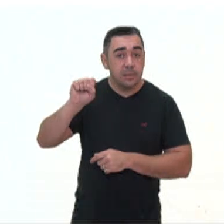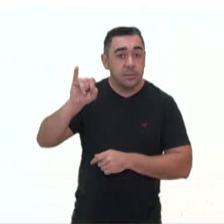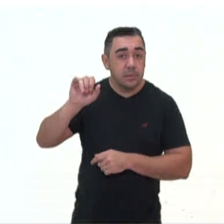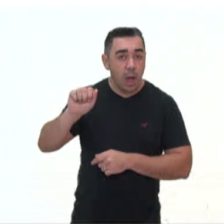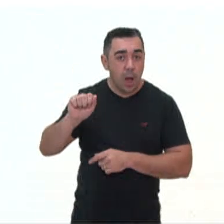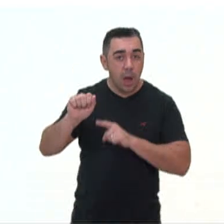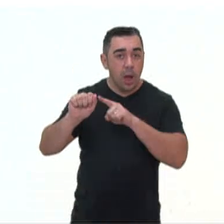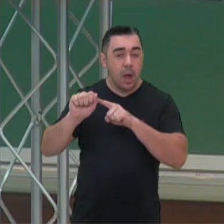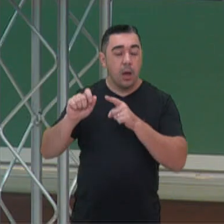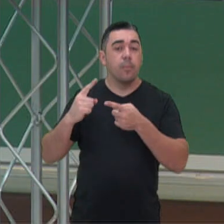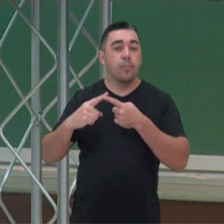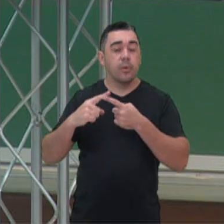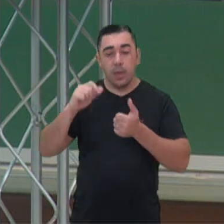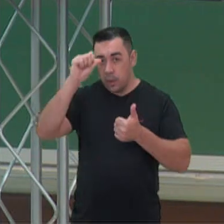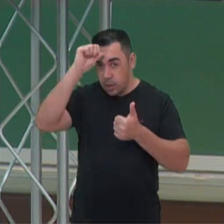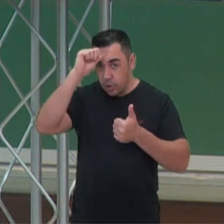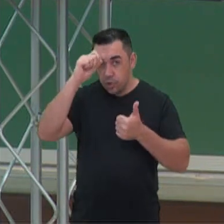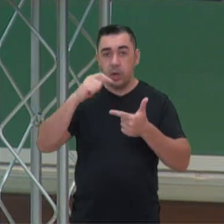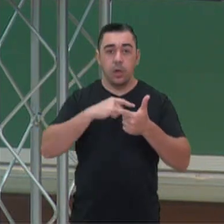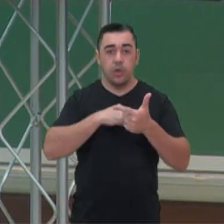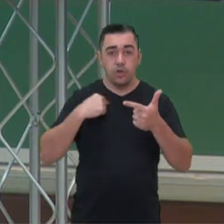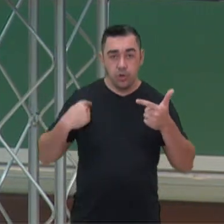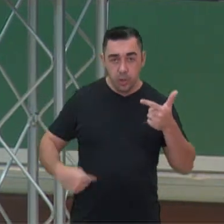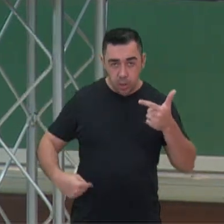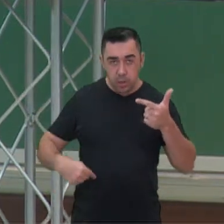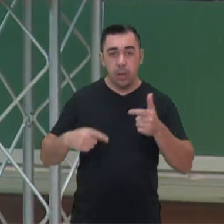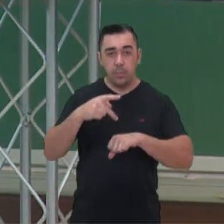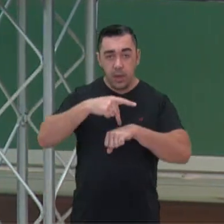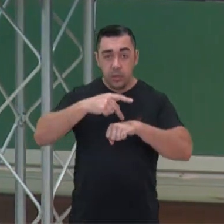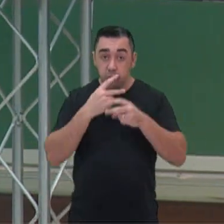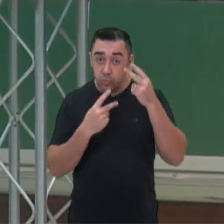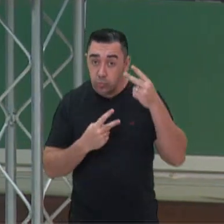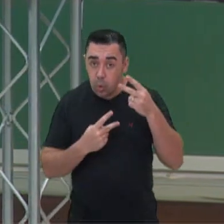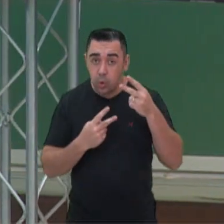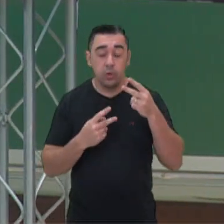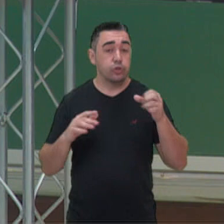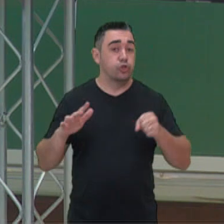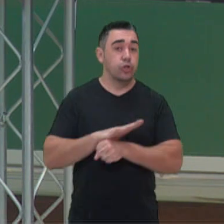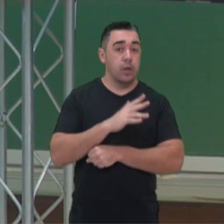por causa da Índia e da China, como nos dois mapas que eu mostrei